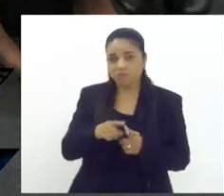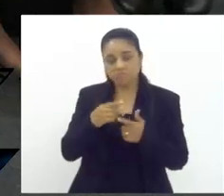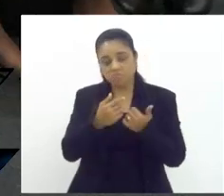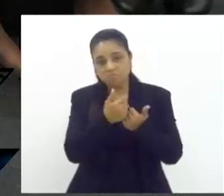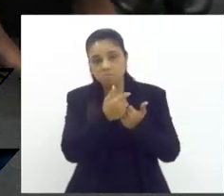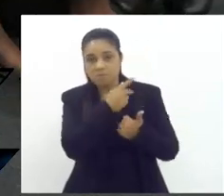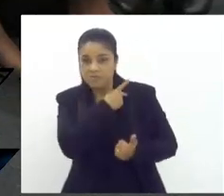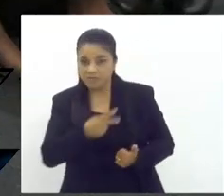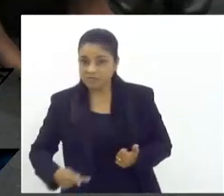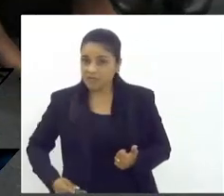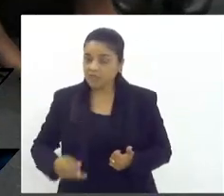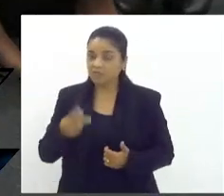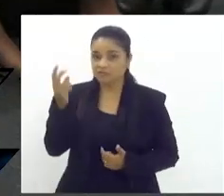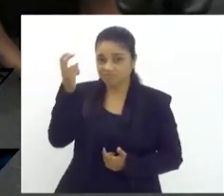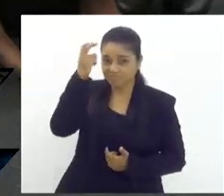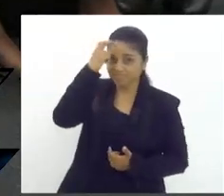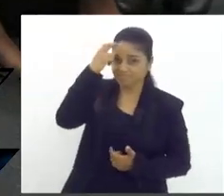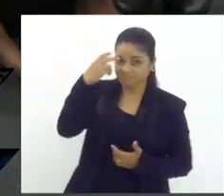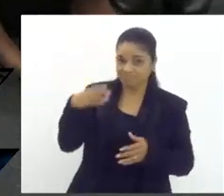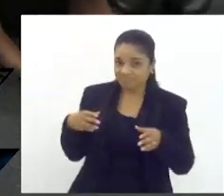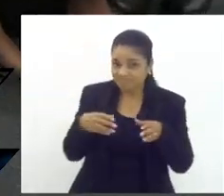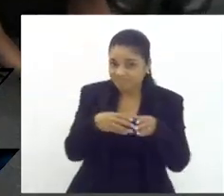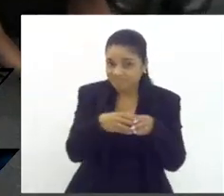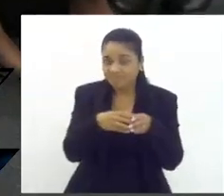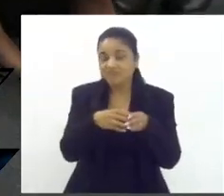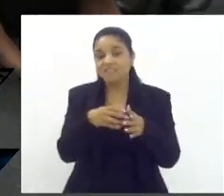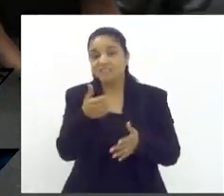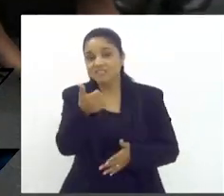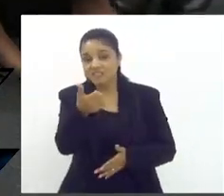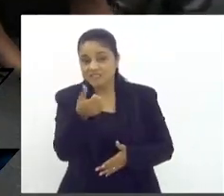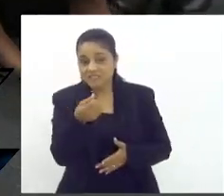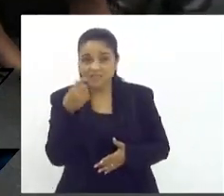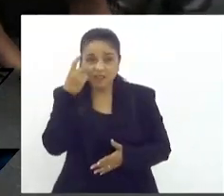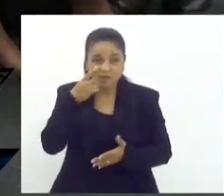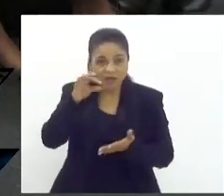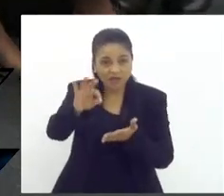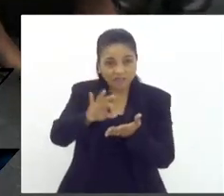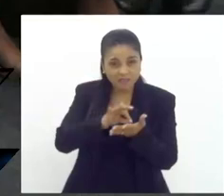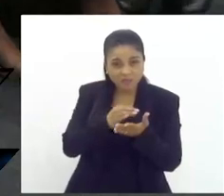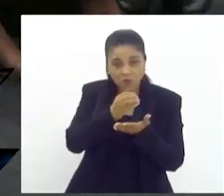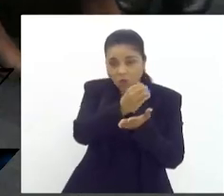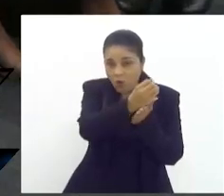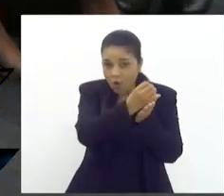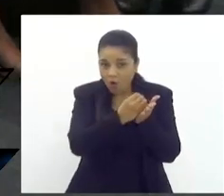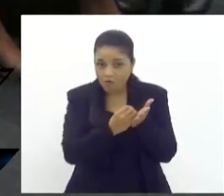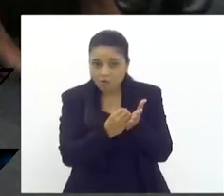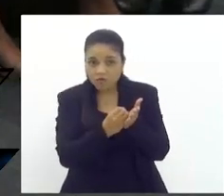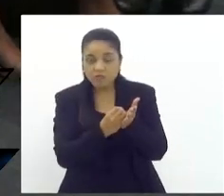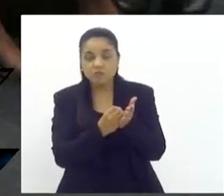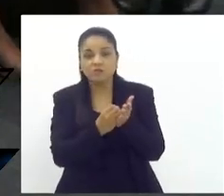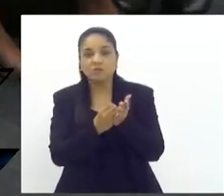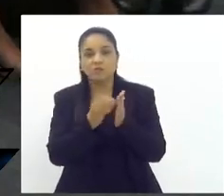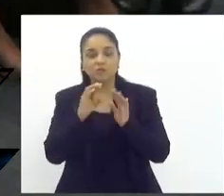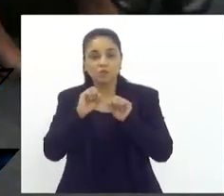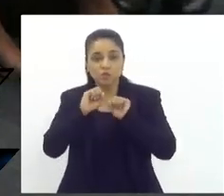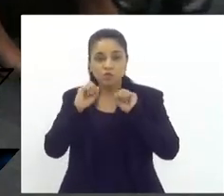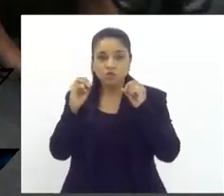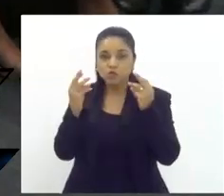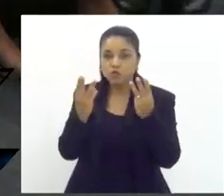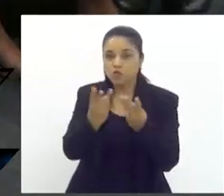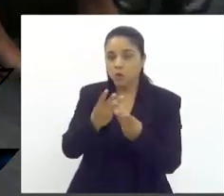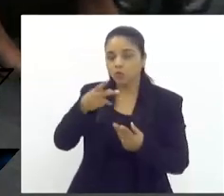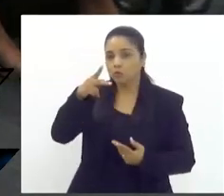16 deputados assinam um ofício pedindo para funagem a manutenção do show do pose porque